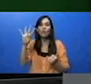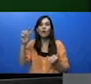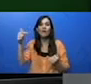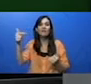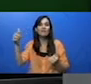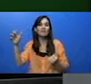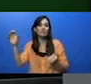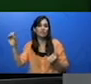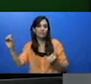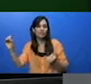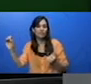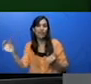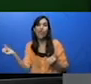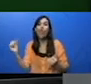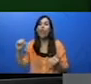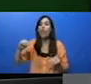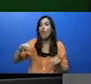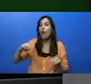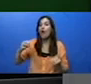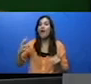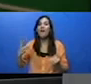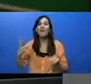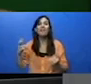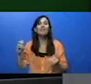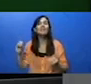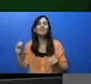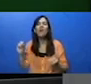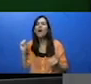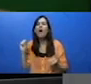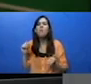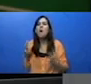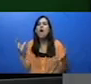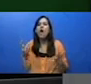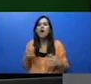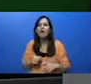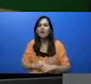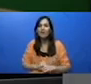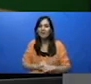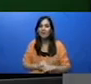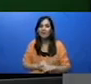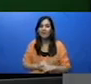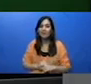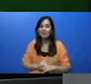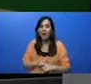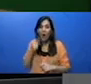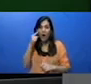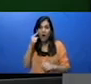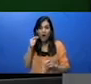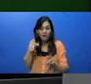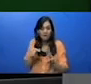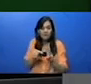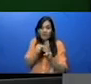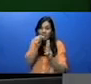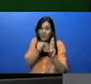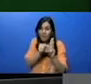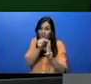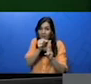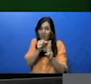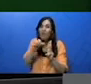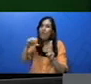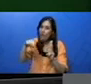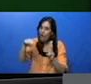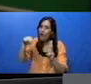420 contra 930. Qual é o maior? Olha lá. 4 ou 9?